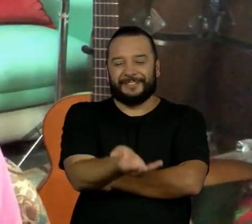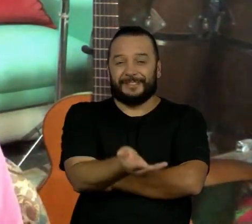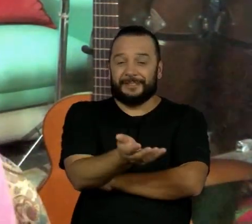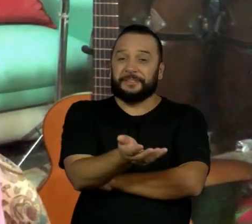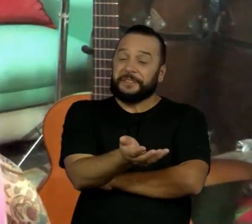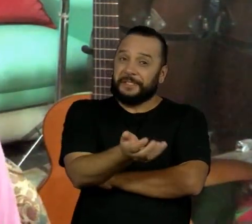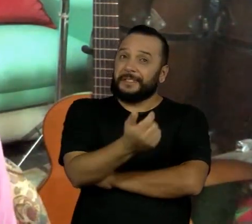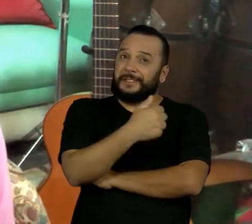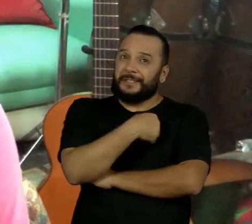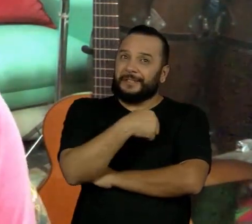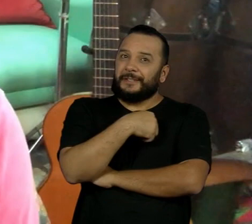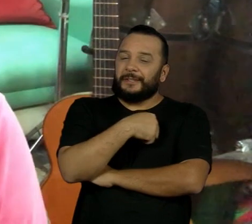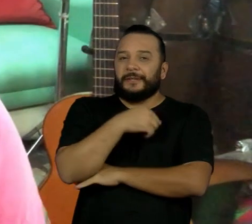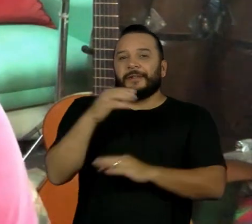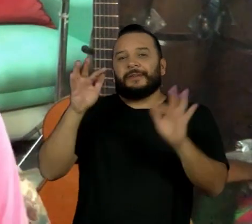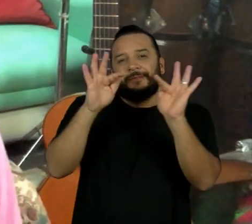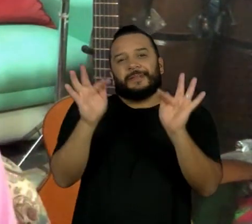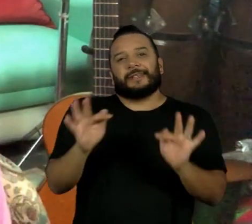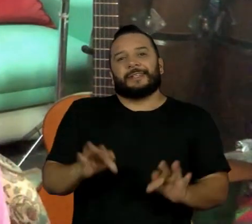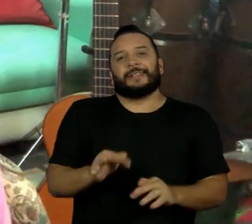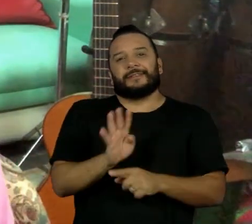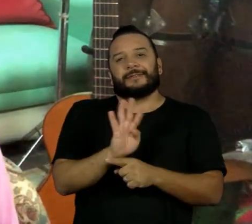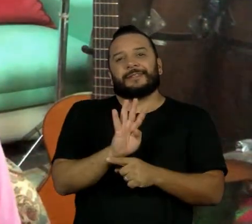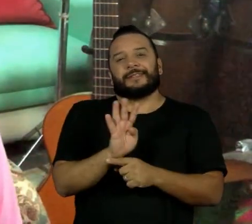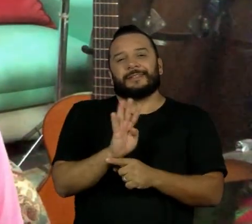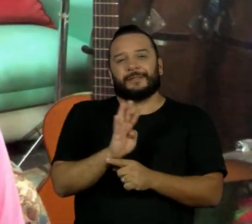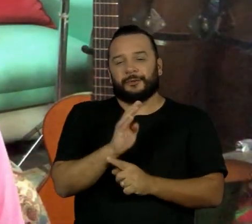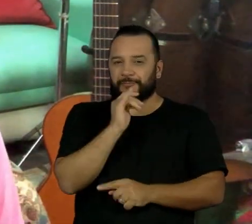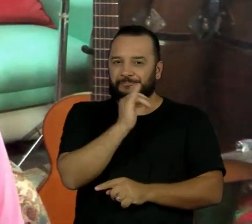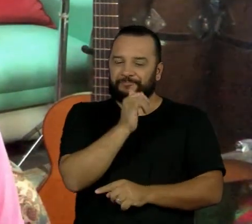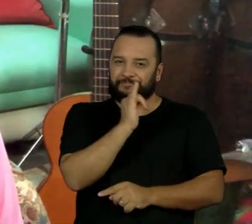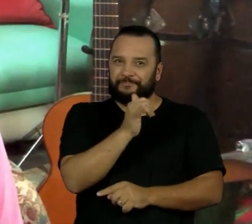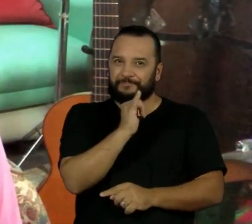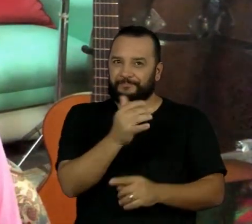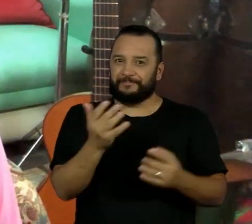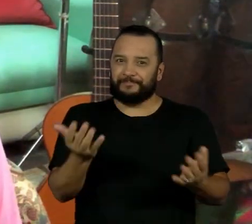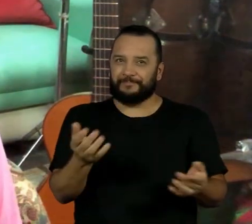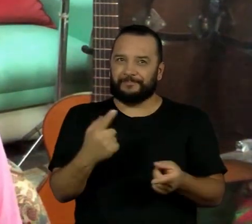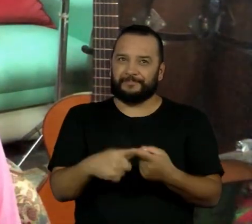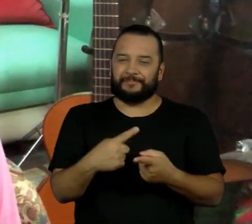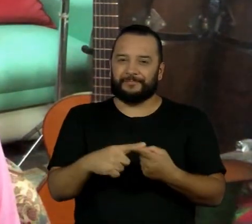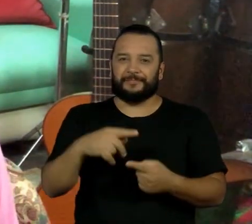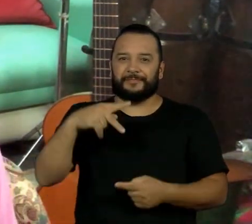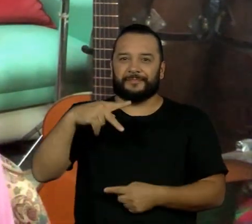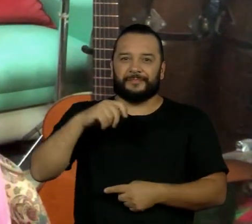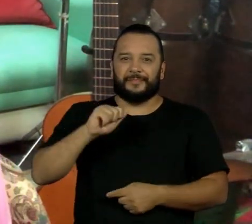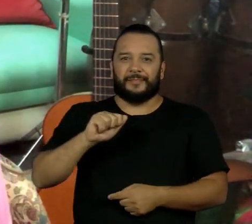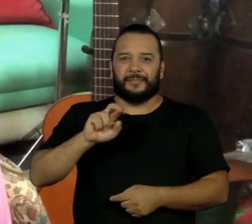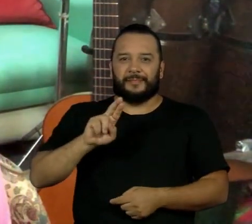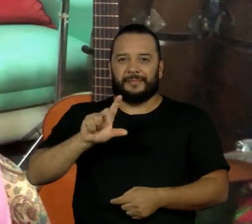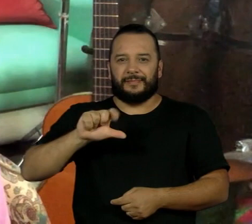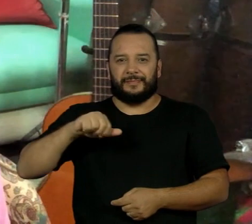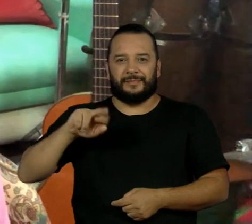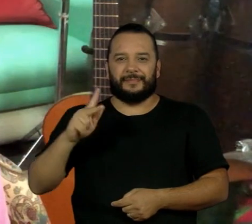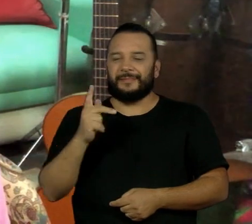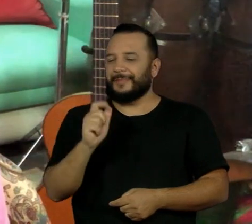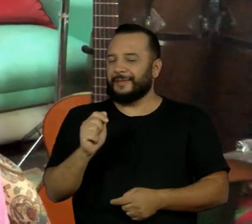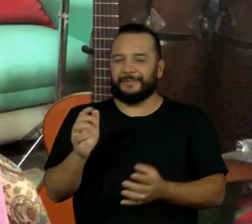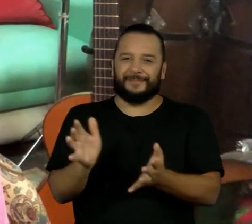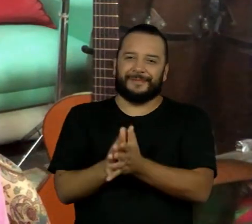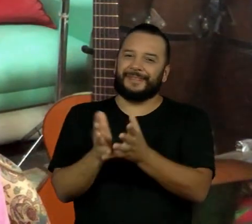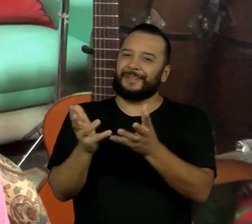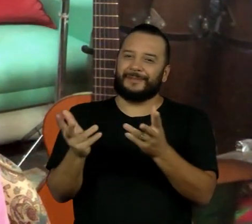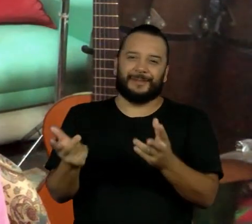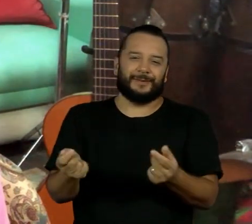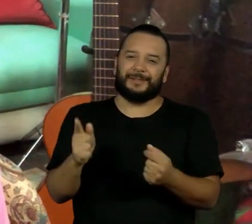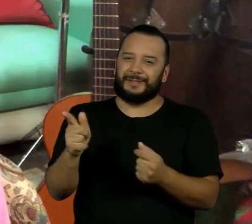Gente, eu fiquei feliz de fazer esse depoimento, porque a Paulinha é demais. A Paulinha é demais, pode perguntar